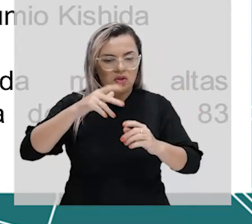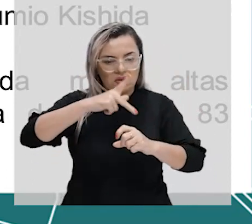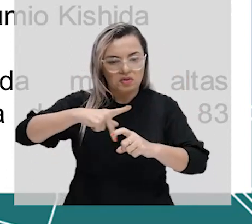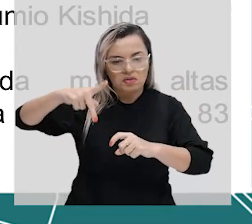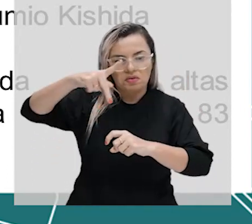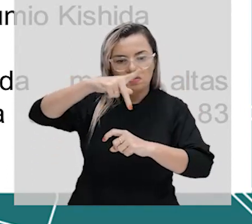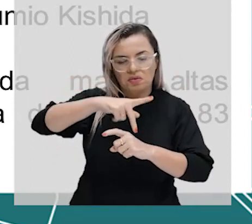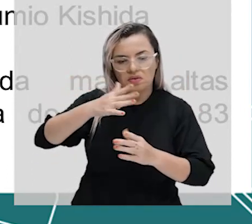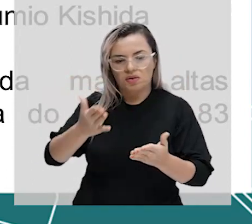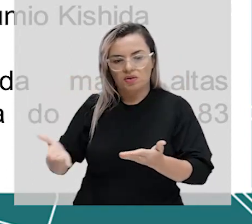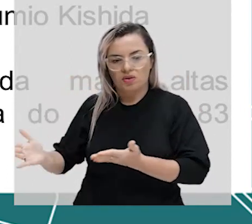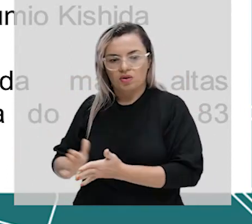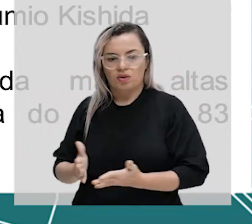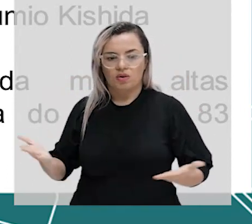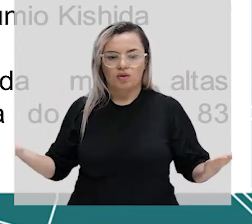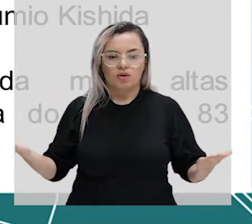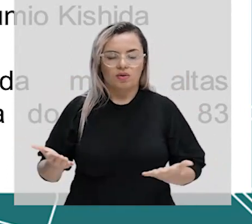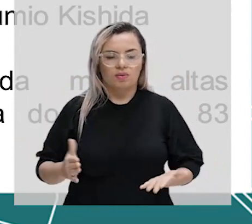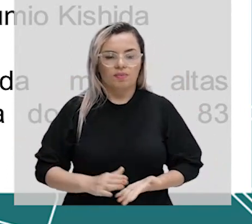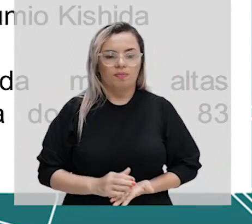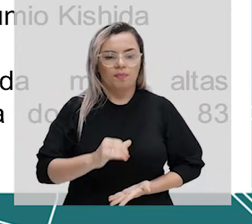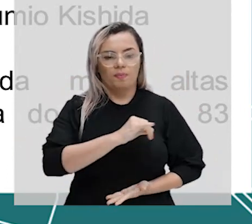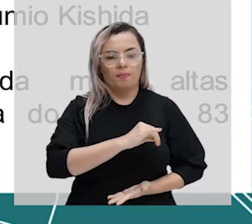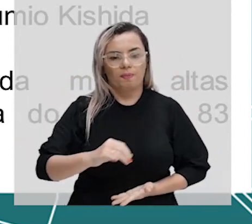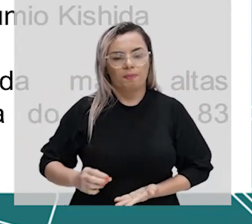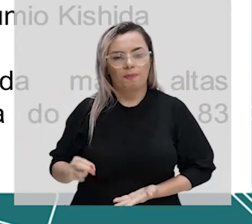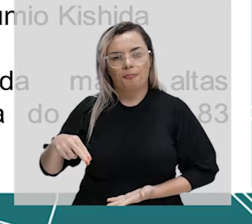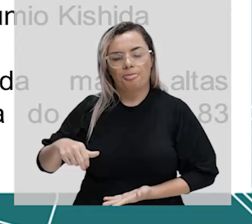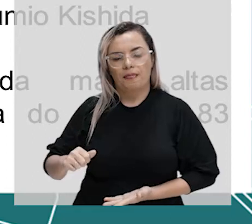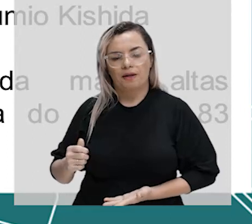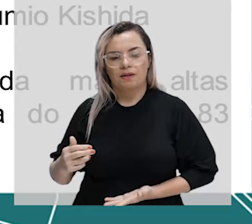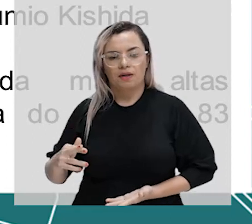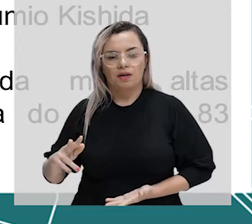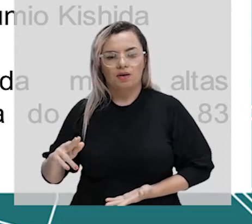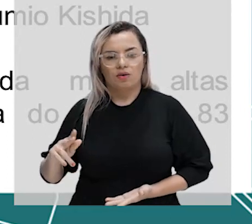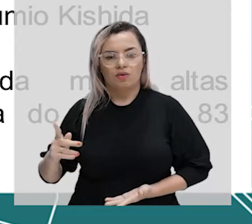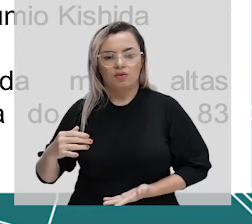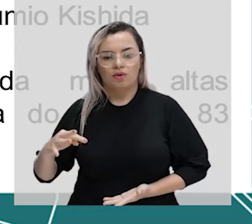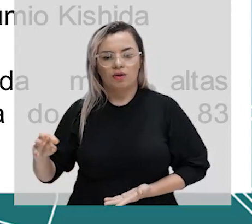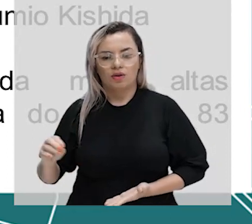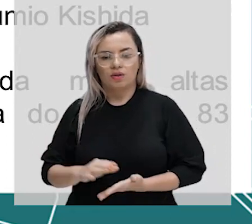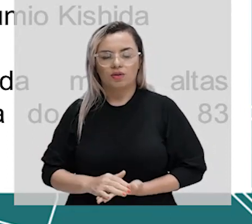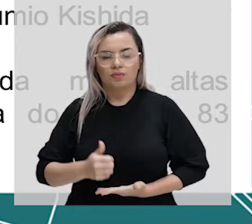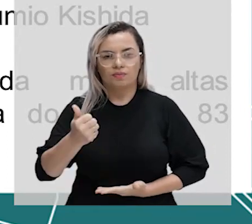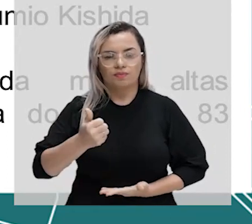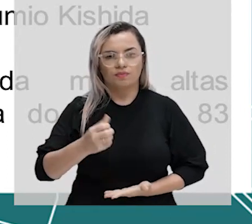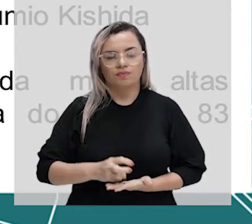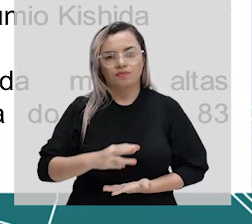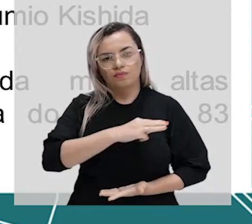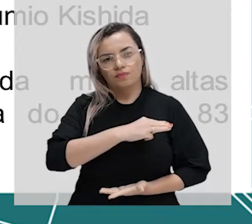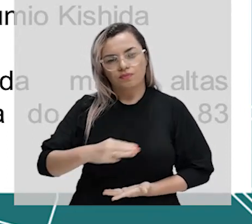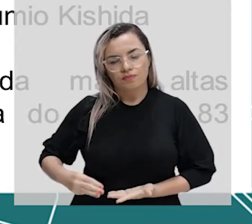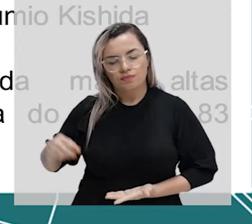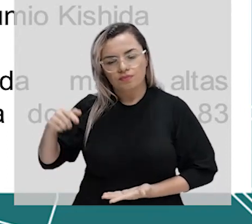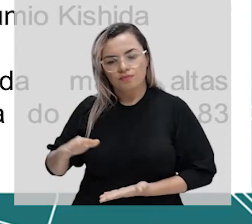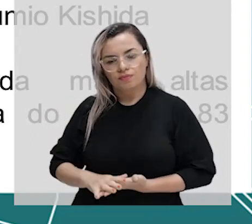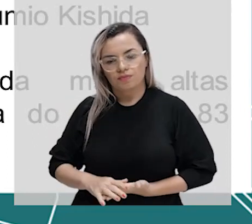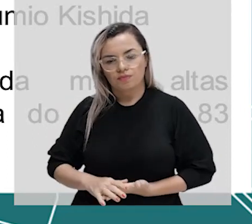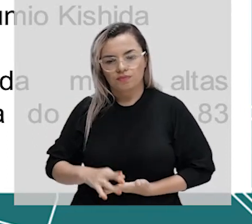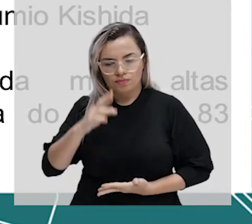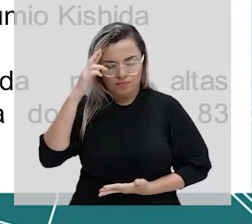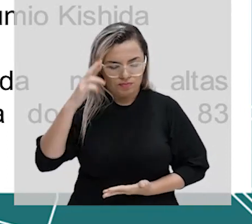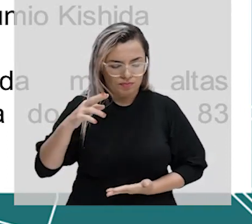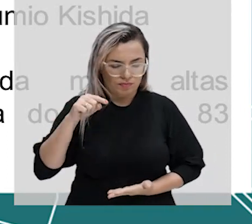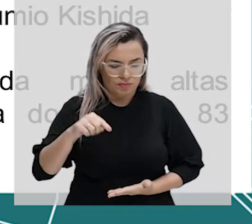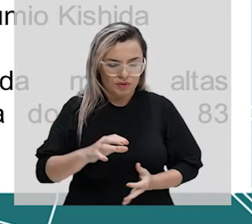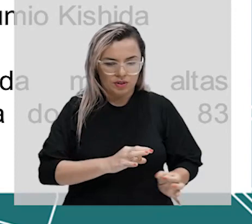atual imperador, o imperador Naruhito, tá certo? E o primeiro-ministro, que vai comandar as questões políticas desse país, atual é o